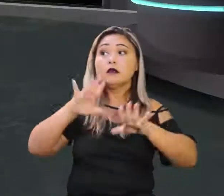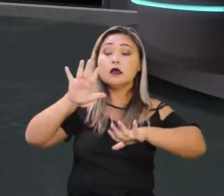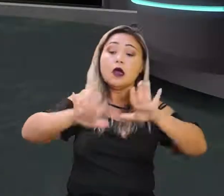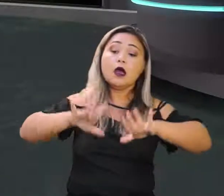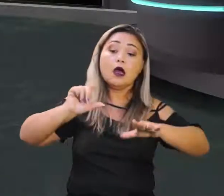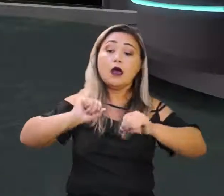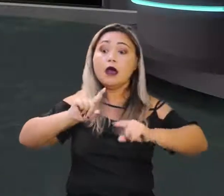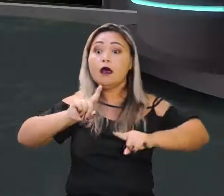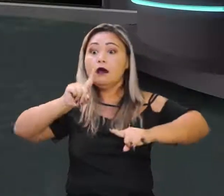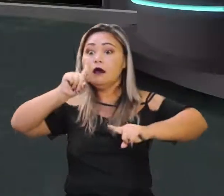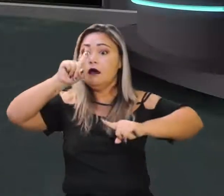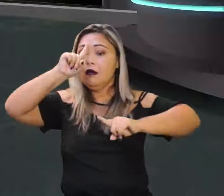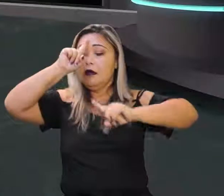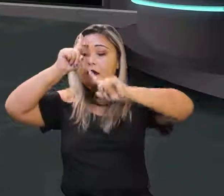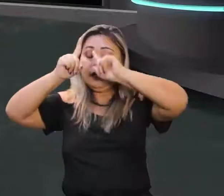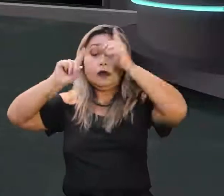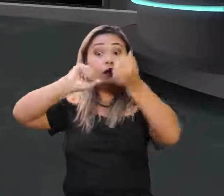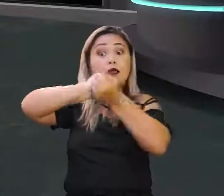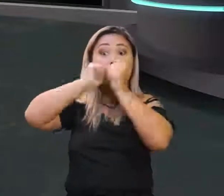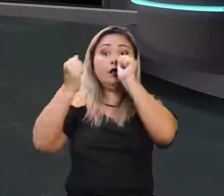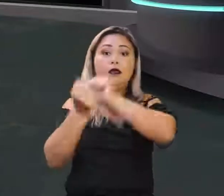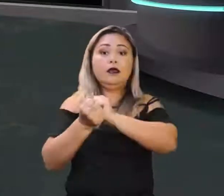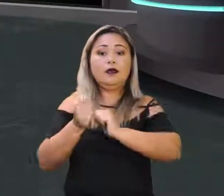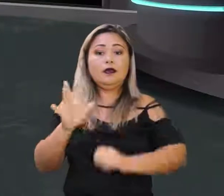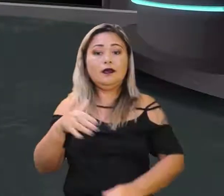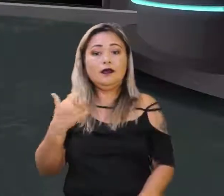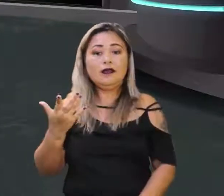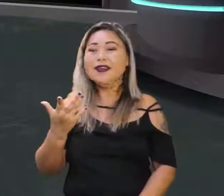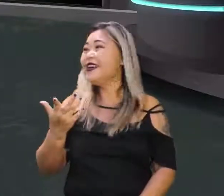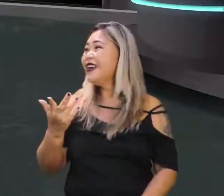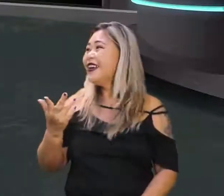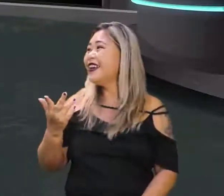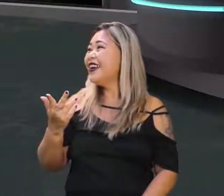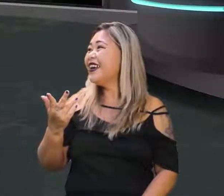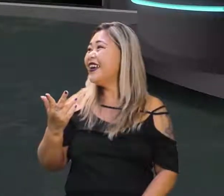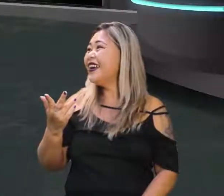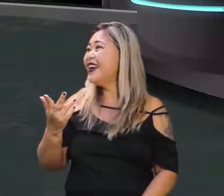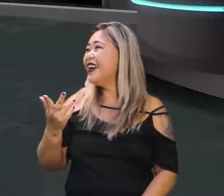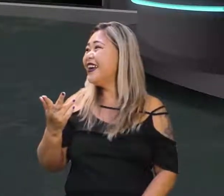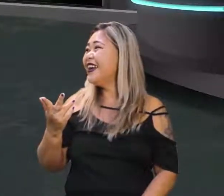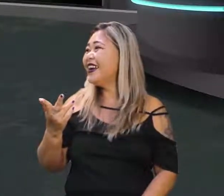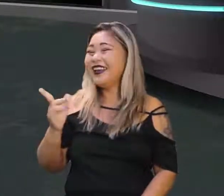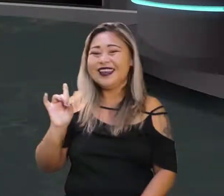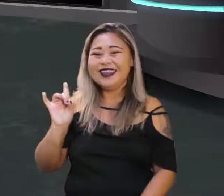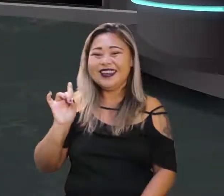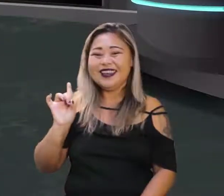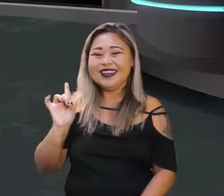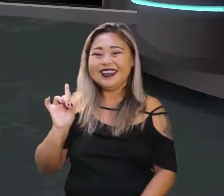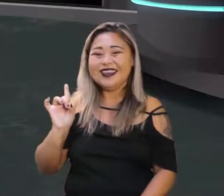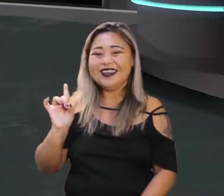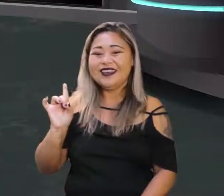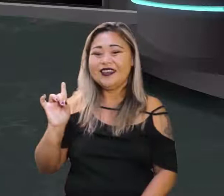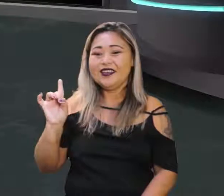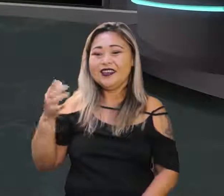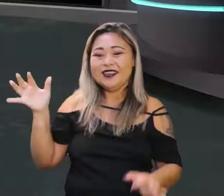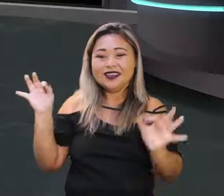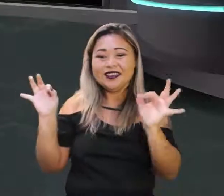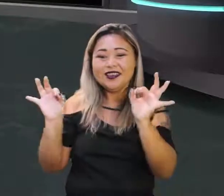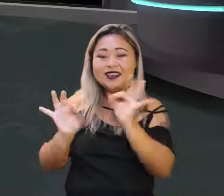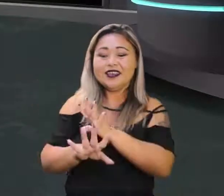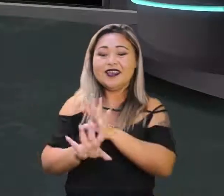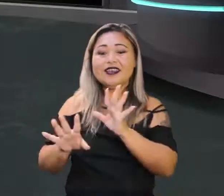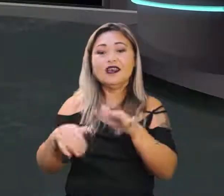Muitas cenas de improviso. O professor agora parece que ficou calado, não quer comentar? Não, eu vou comentar sim, eu estava esperando você